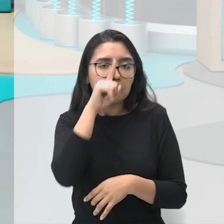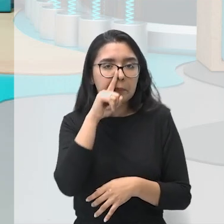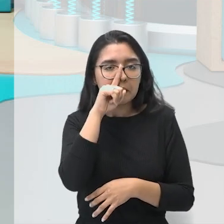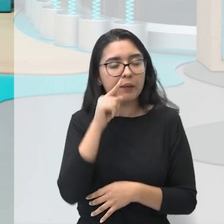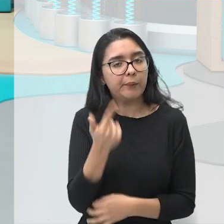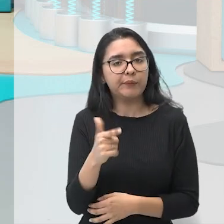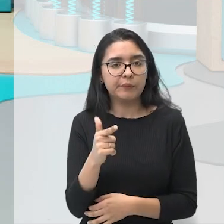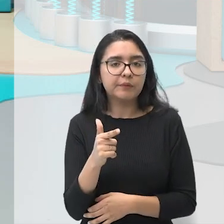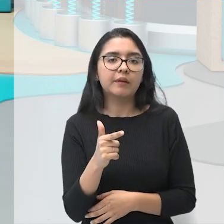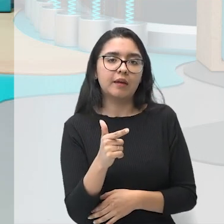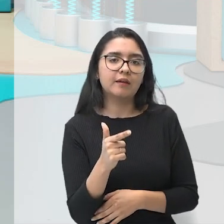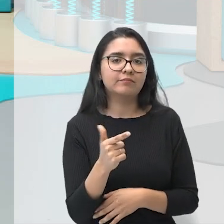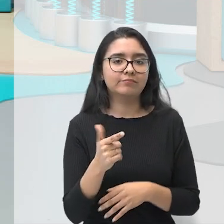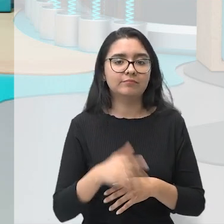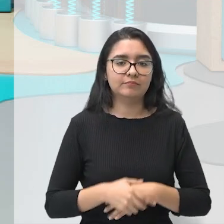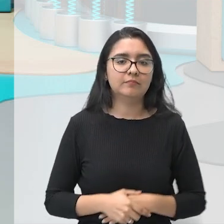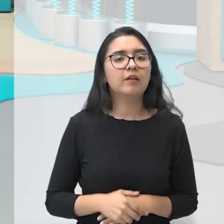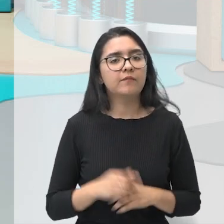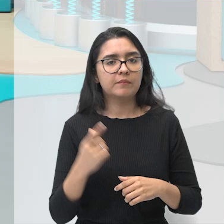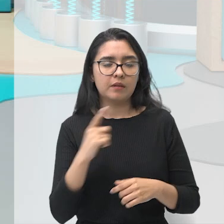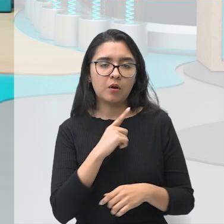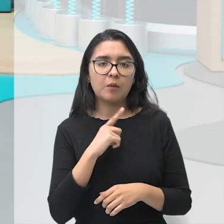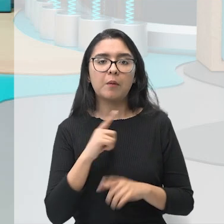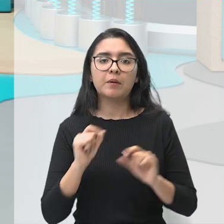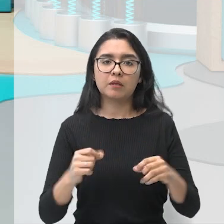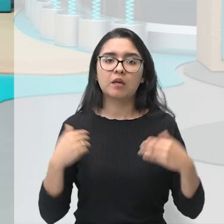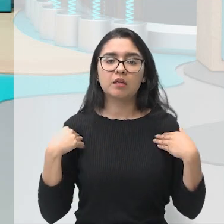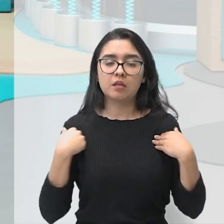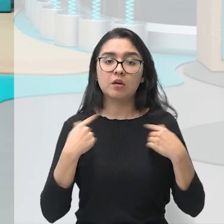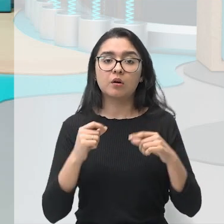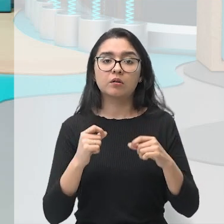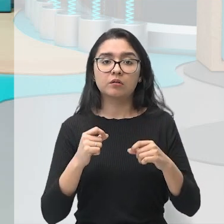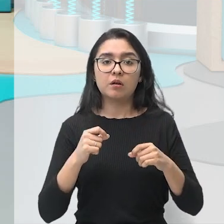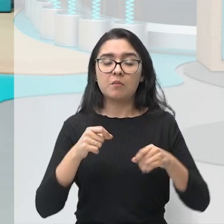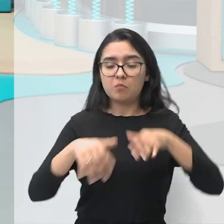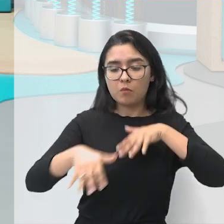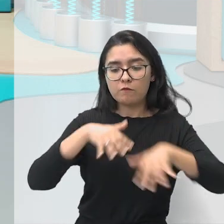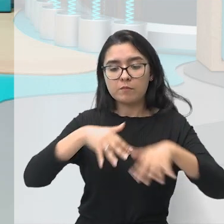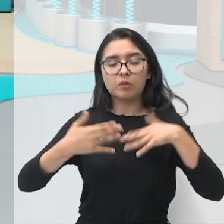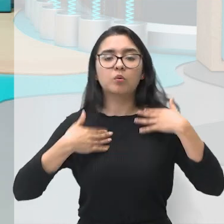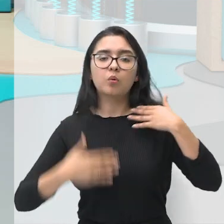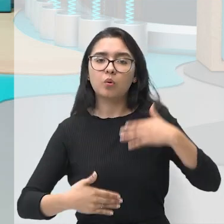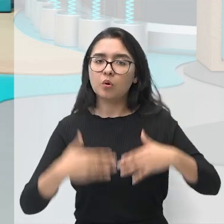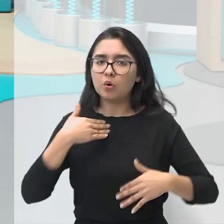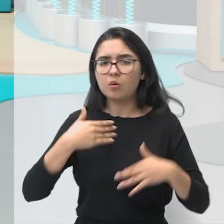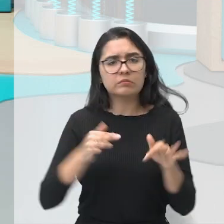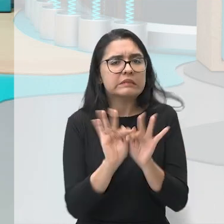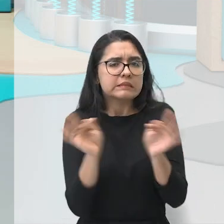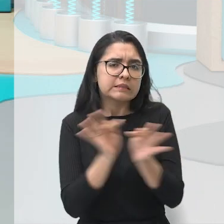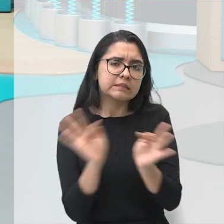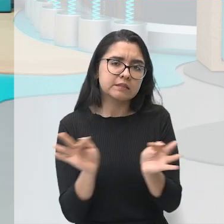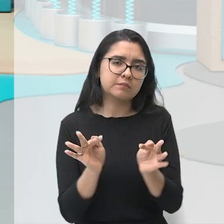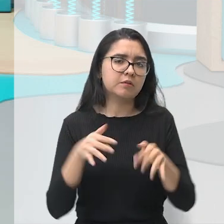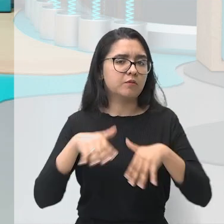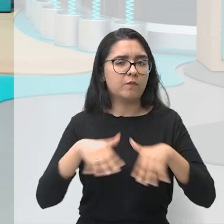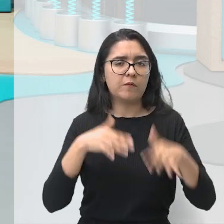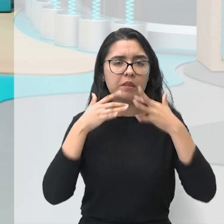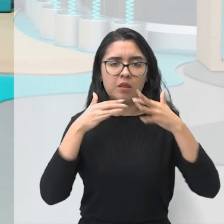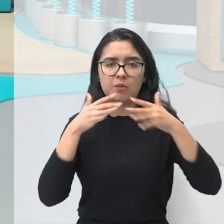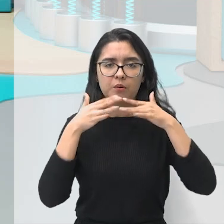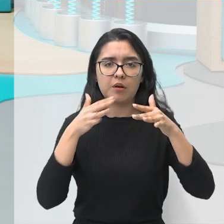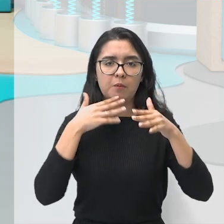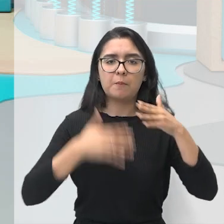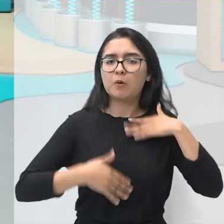essa modalidade, né? Em algum momento eles vão ter que abaixar ali para pegar a bola, mas é uma mobilidade curta, até ajuda, é um movimento